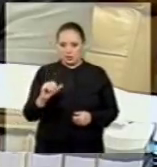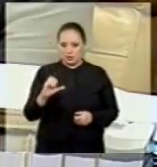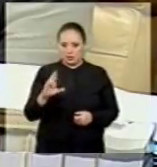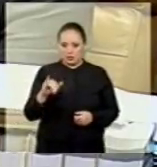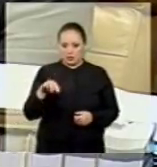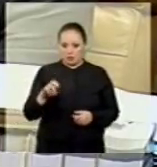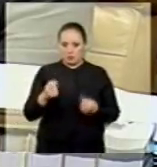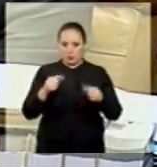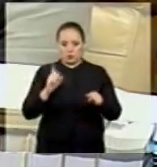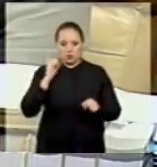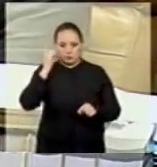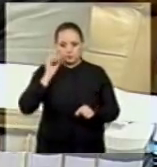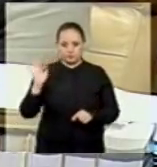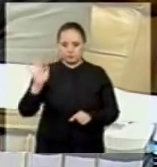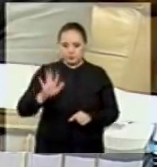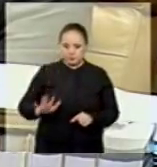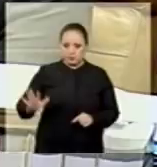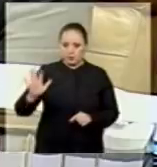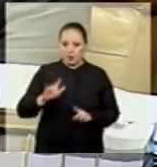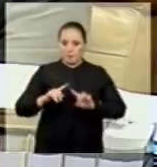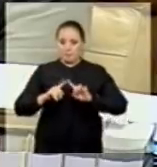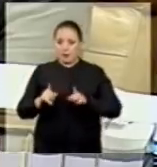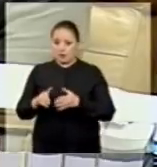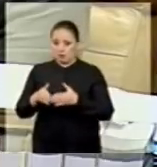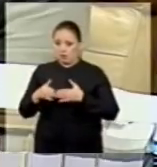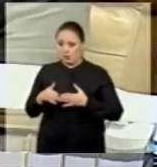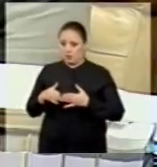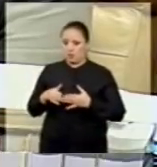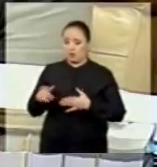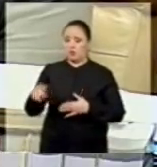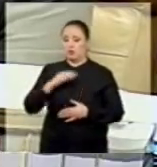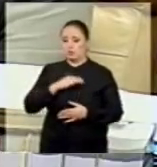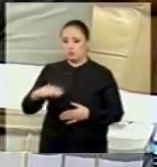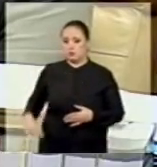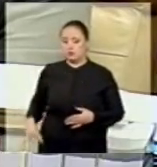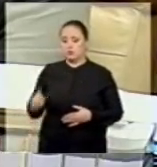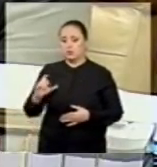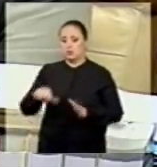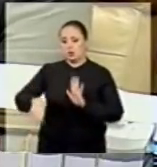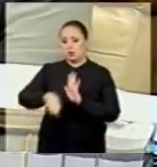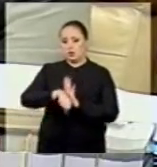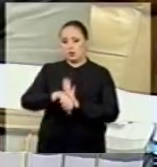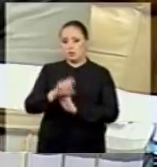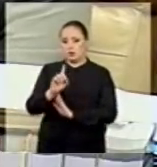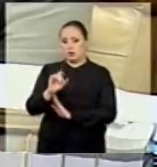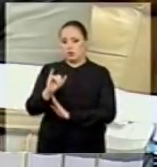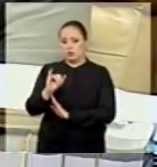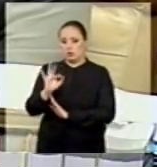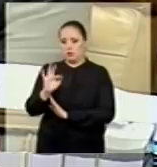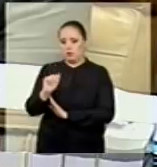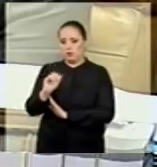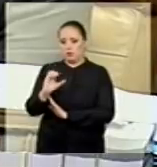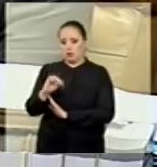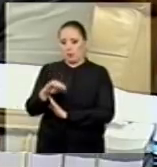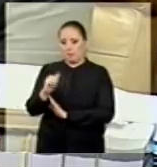federal investido na função de ministro de Estado, imputando-lhe crime de difamação. O deputado que exerce